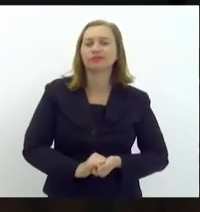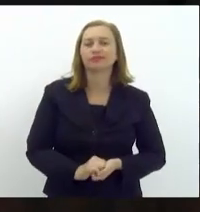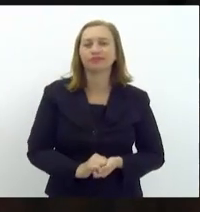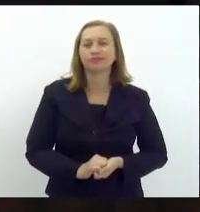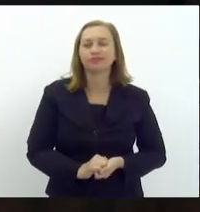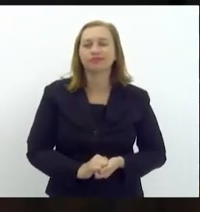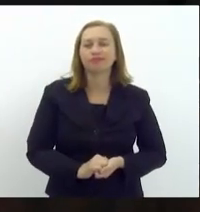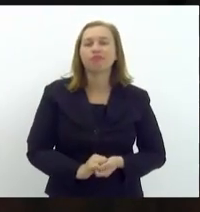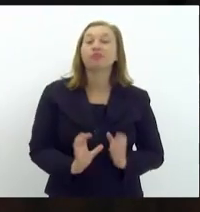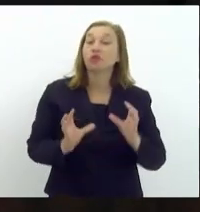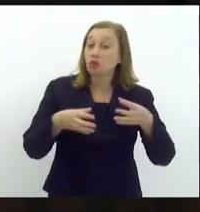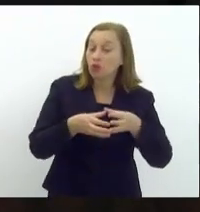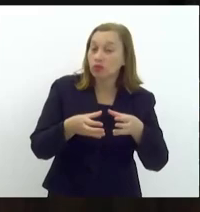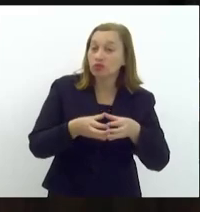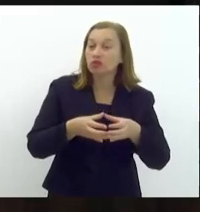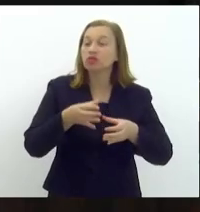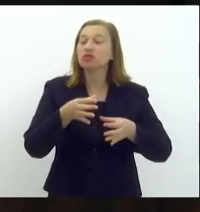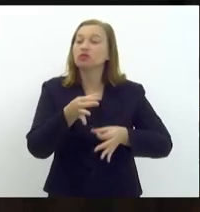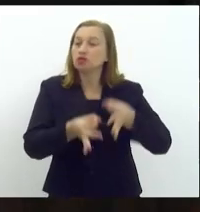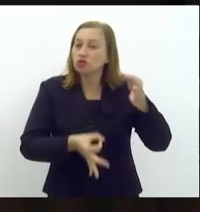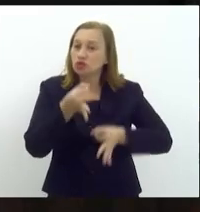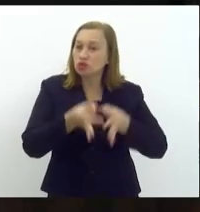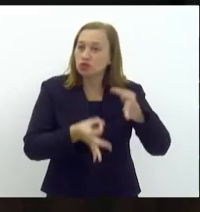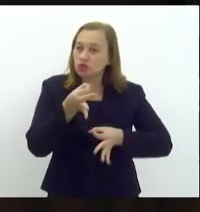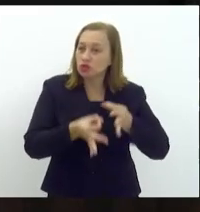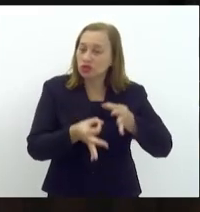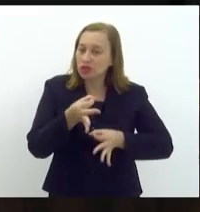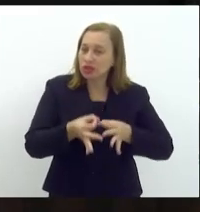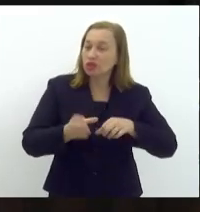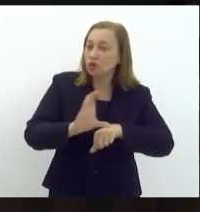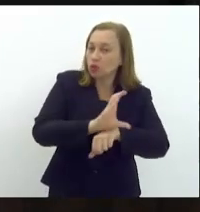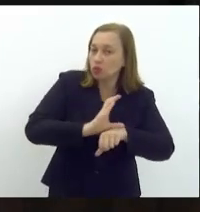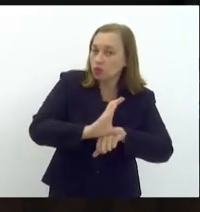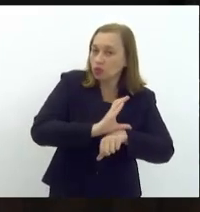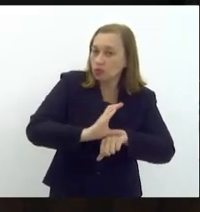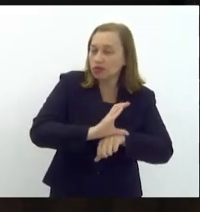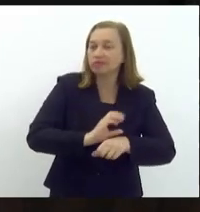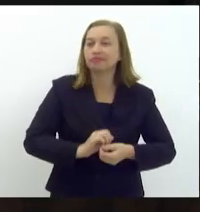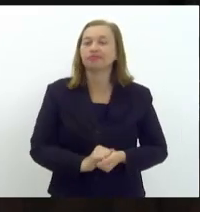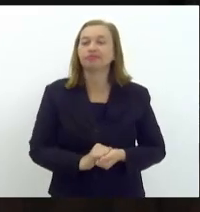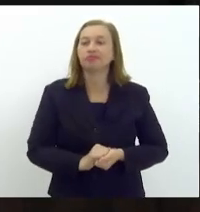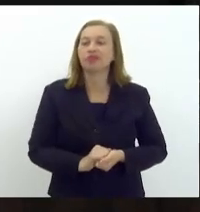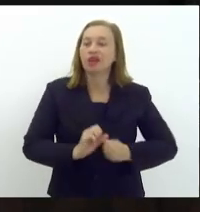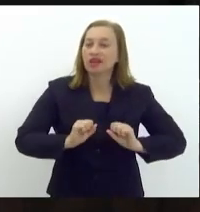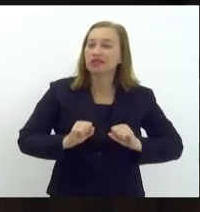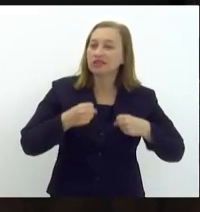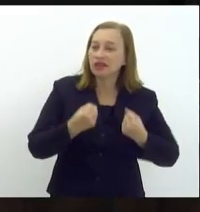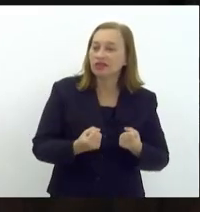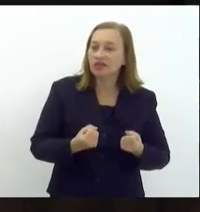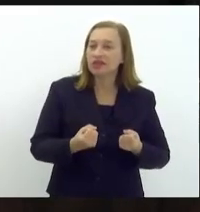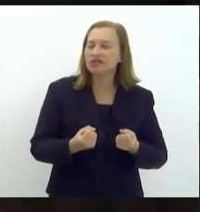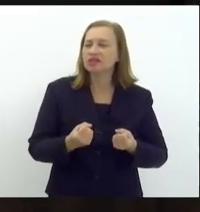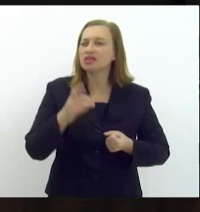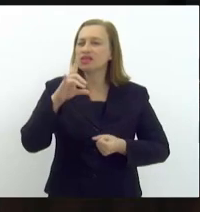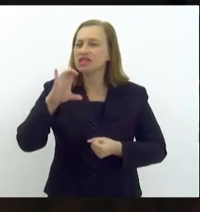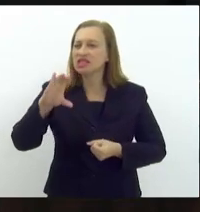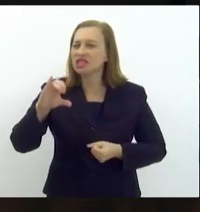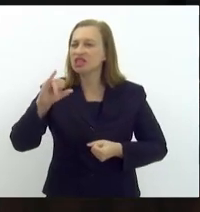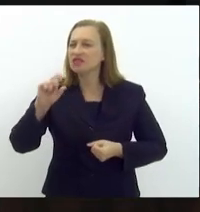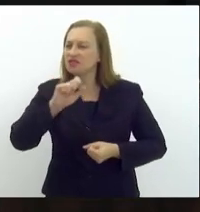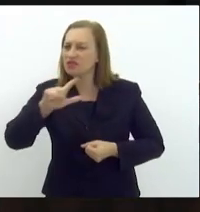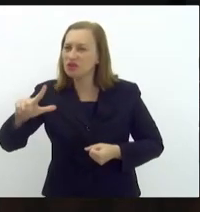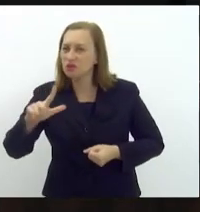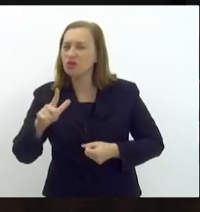pareceres das comissões Constituição e justiça pela constitucionalidade de Defesa Civil favorável de Economia